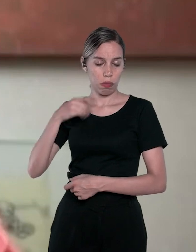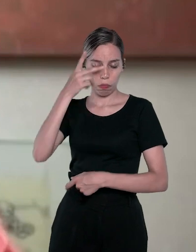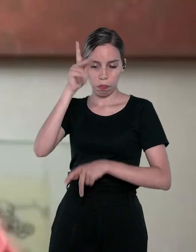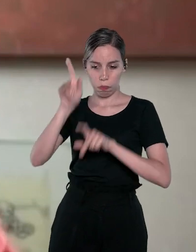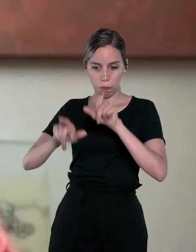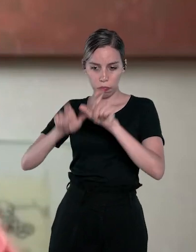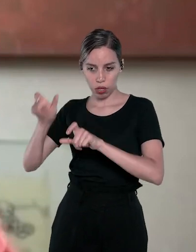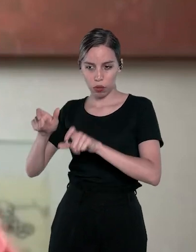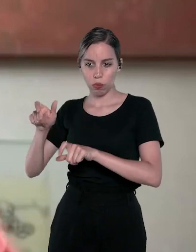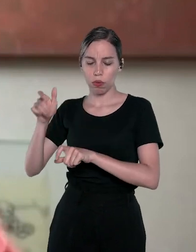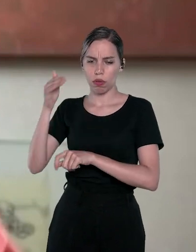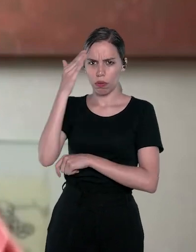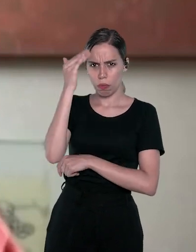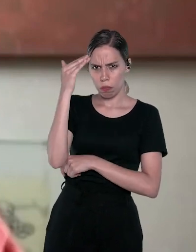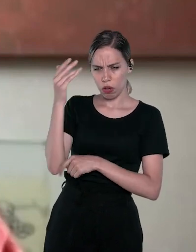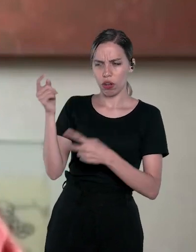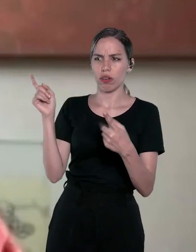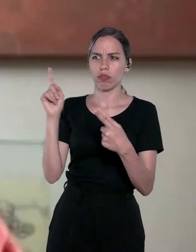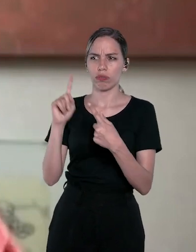Teotônio dos Santos,